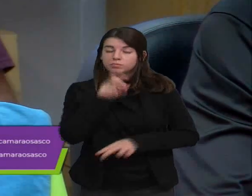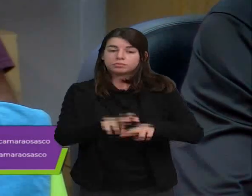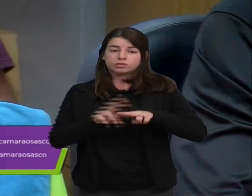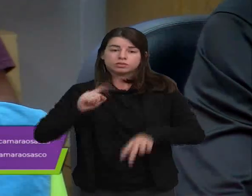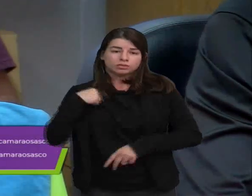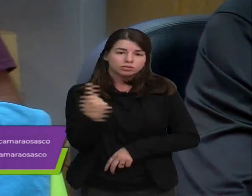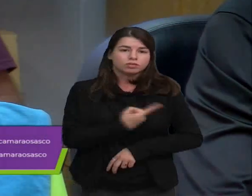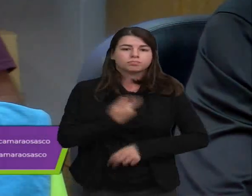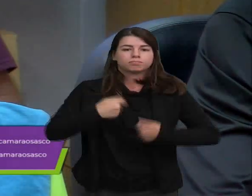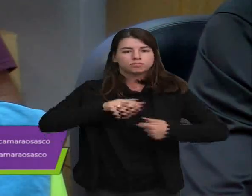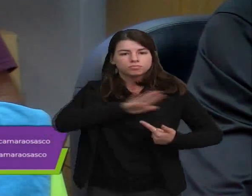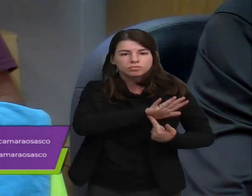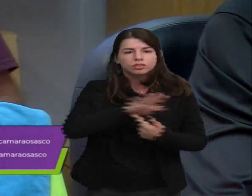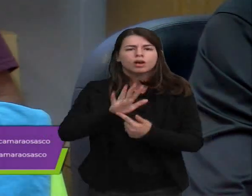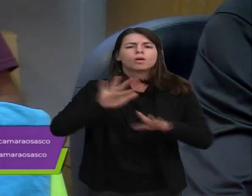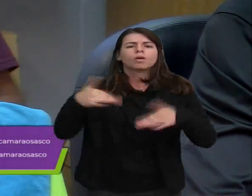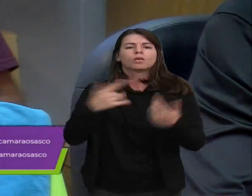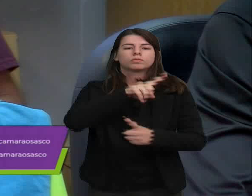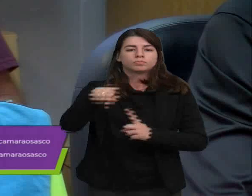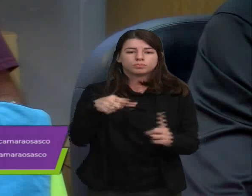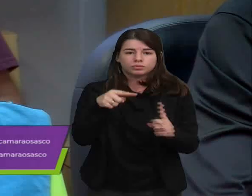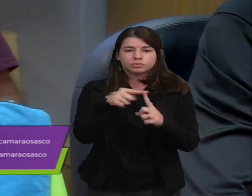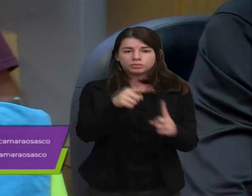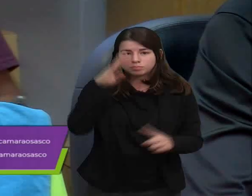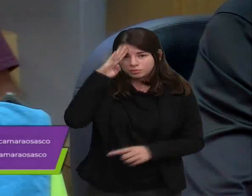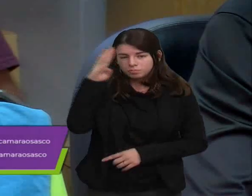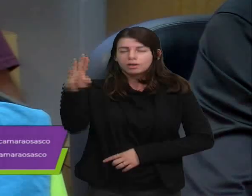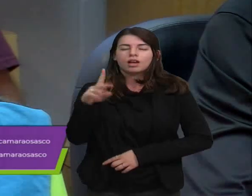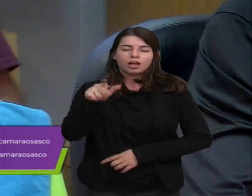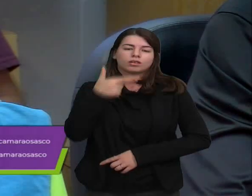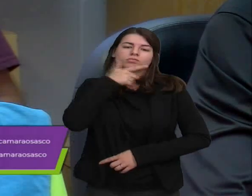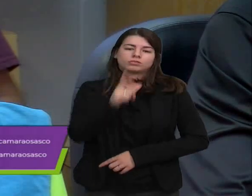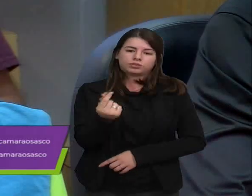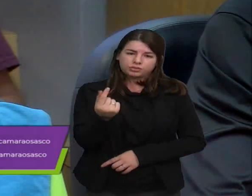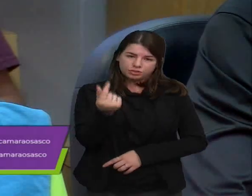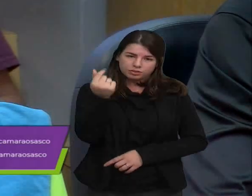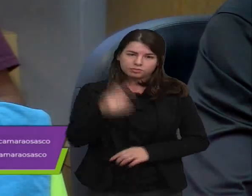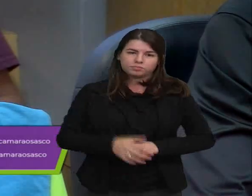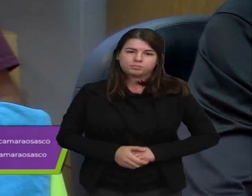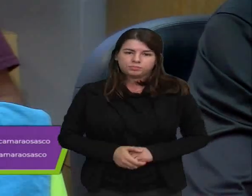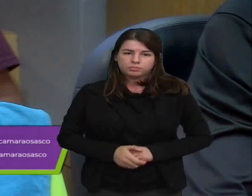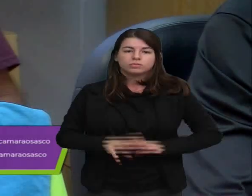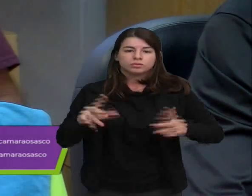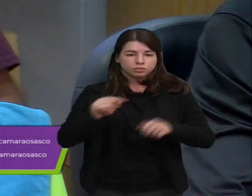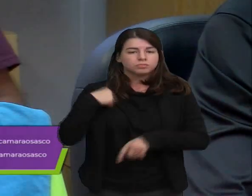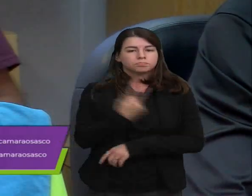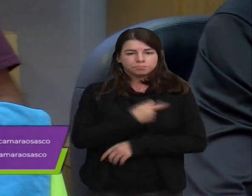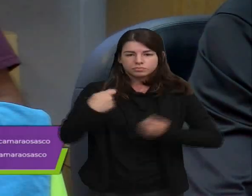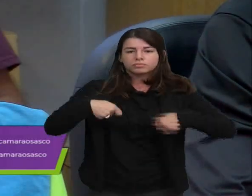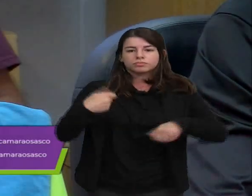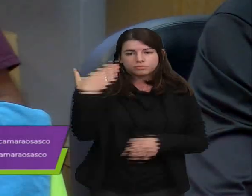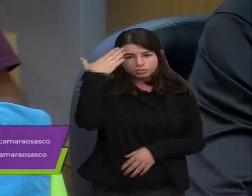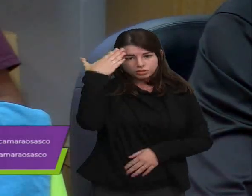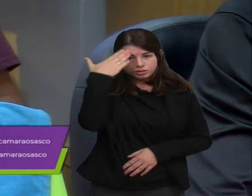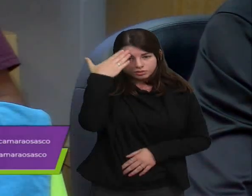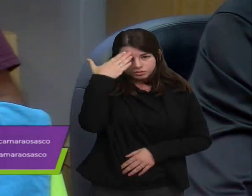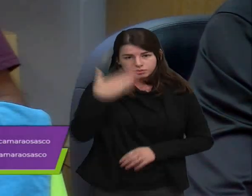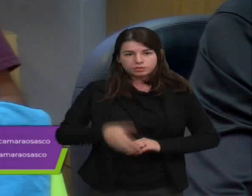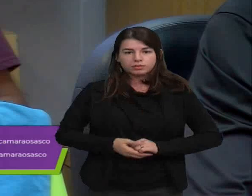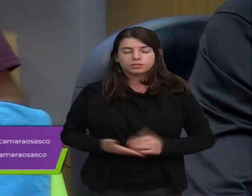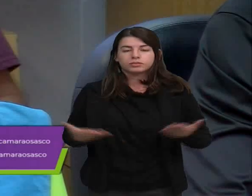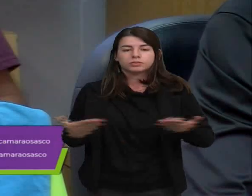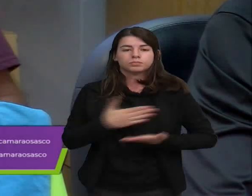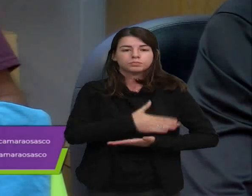deixar explícito quais são os objetivos. É o lucro e todo mundo precisa saber. Agora, eu gostaria de